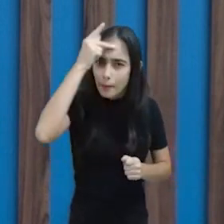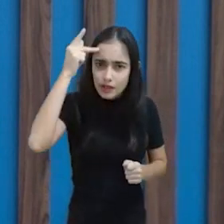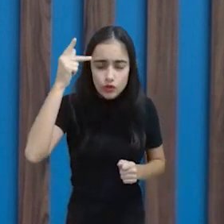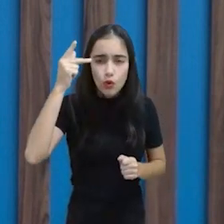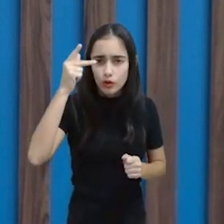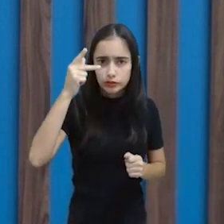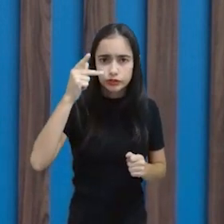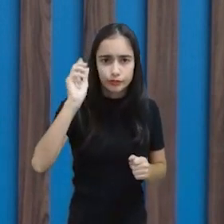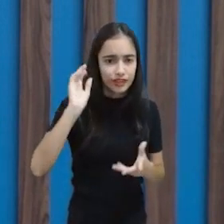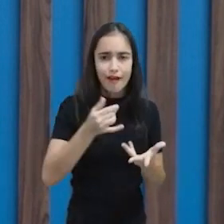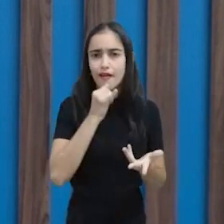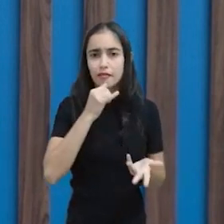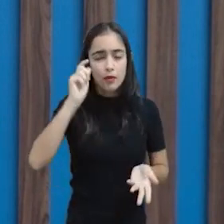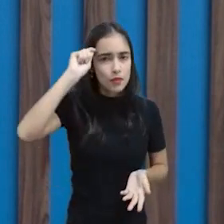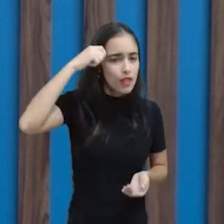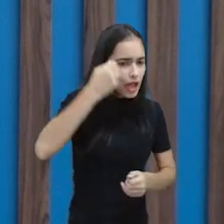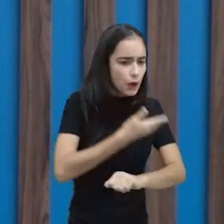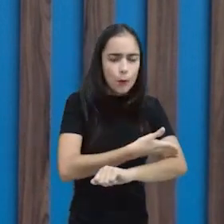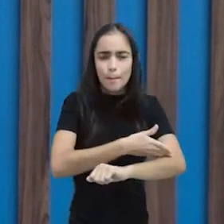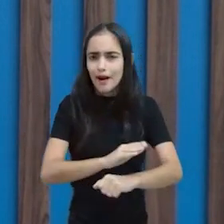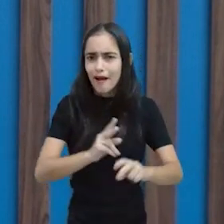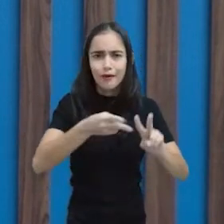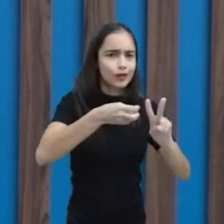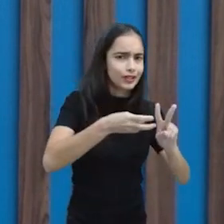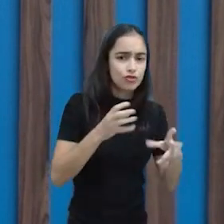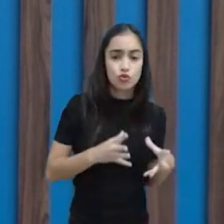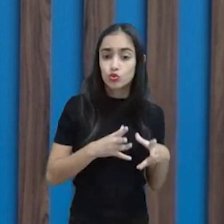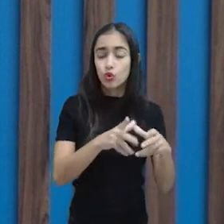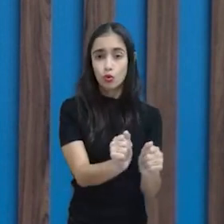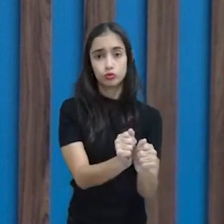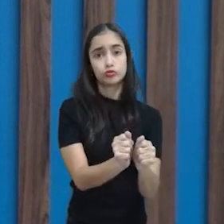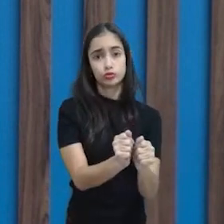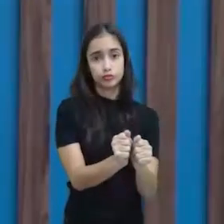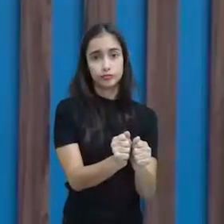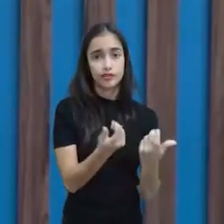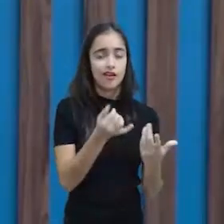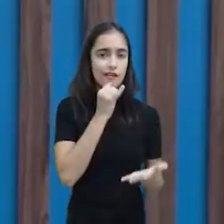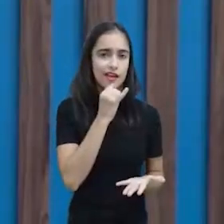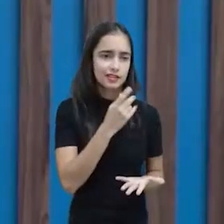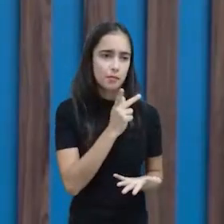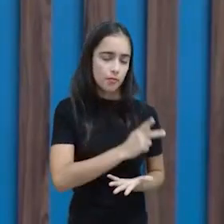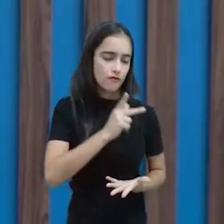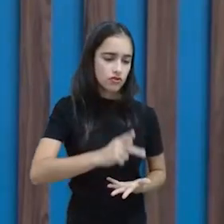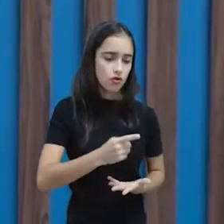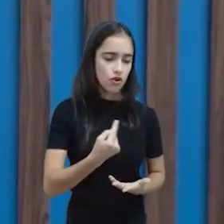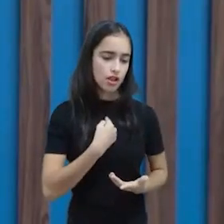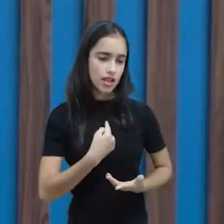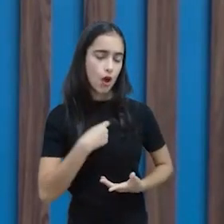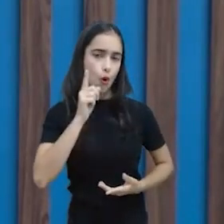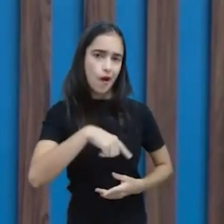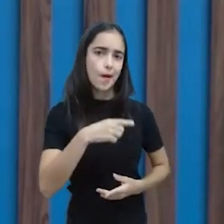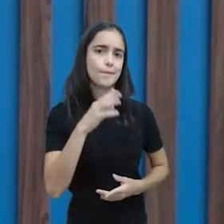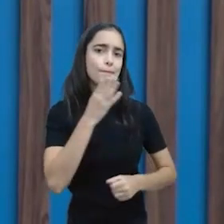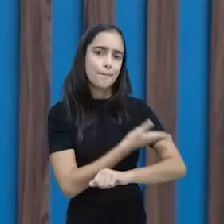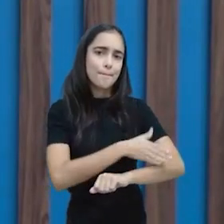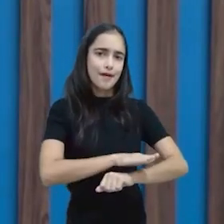um todo, né? E nós, brancos, né? Como a professora Vanessa falou, eu e ela somos brancas, né? Visualmente. Mas